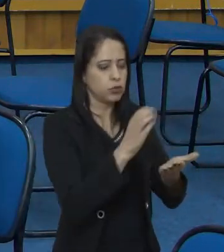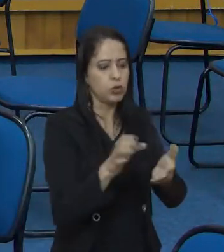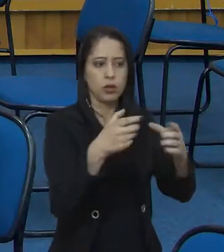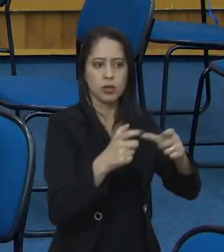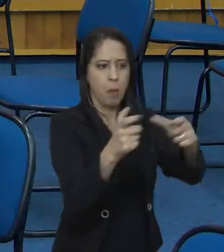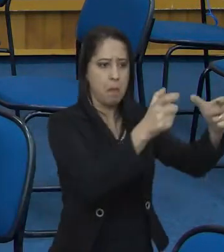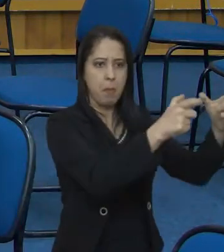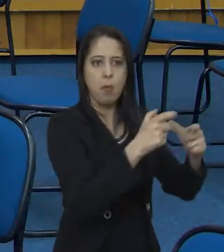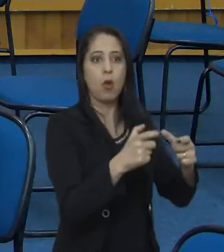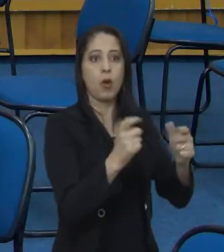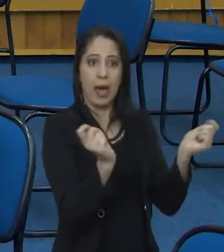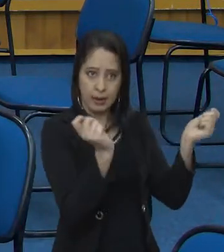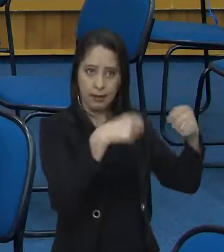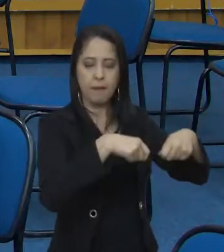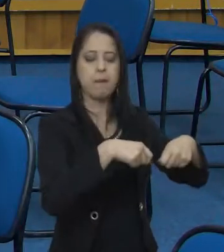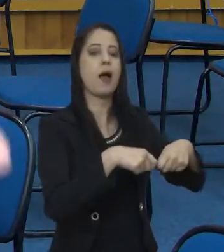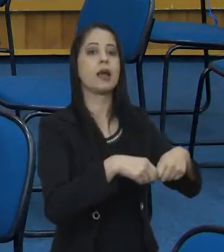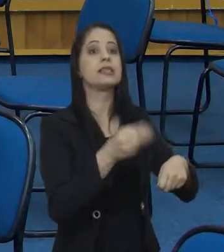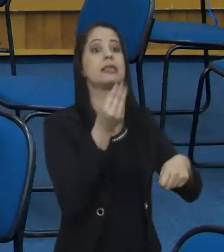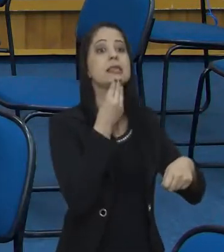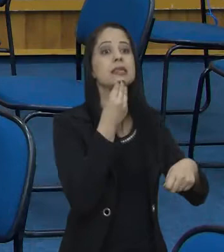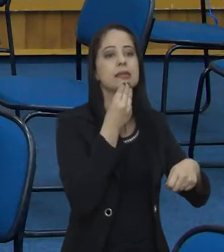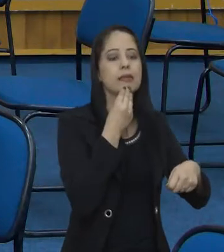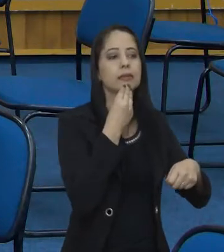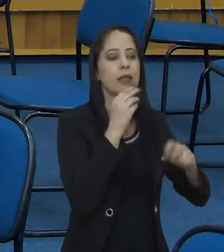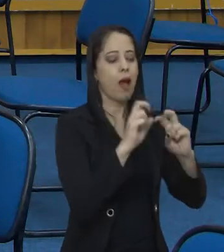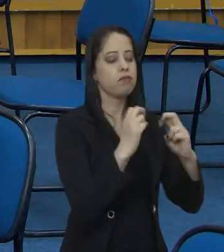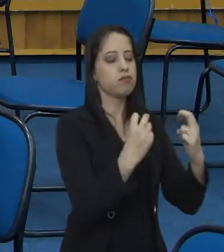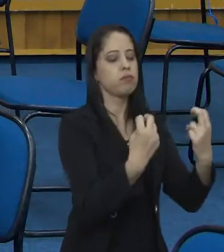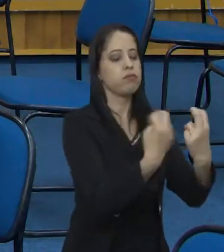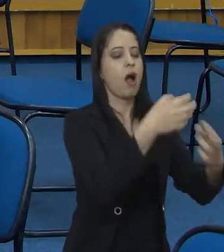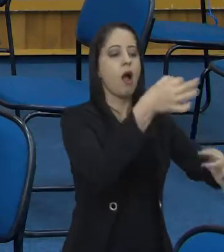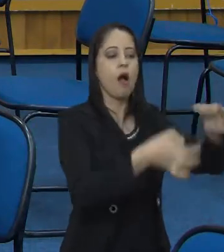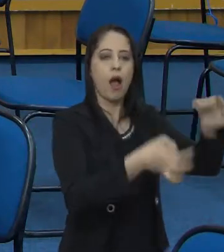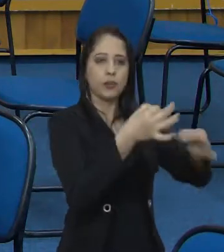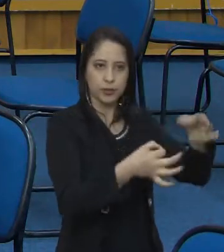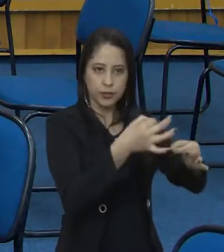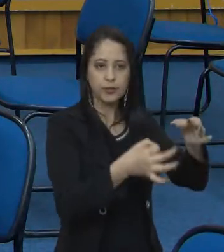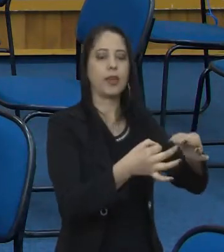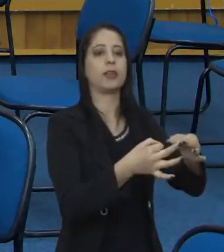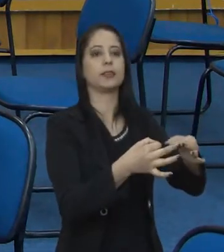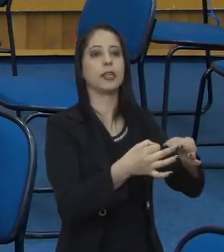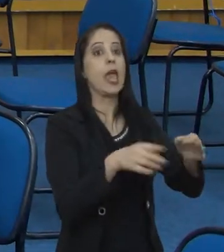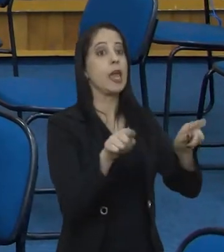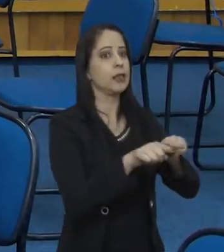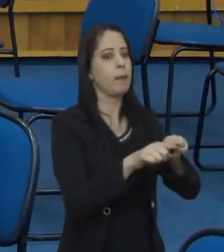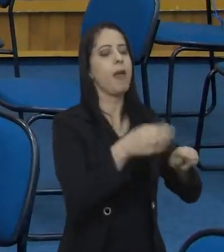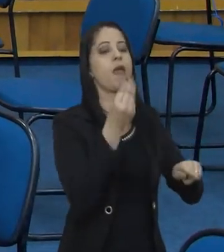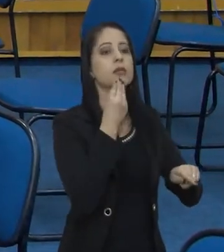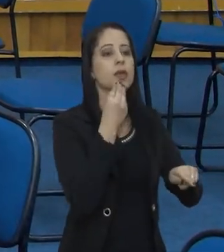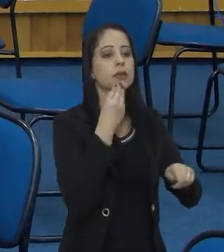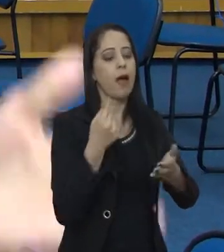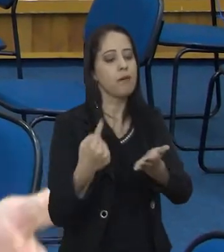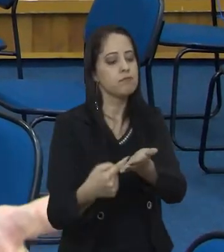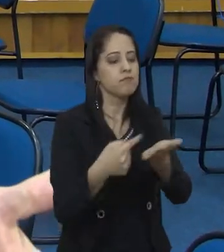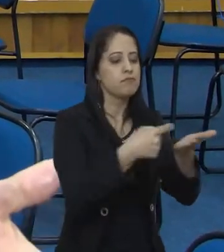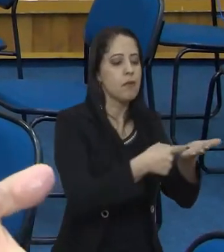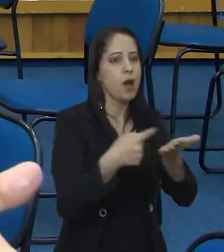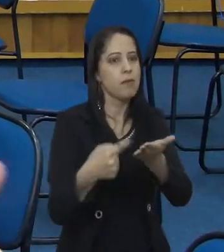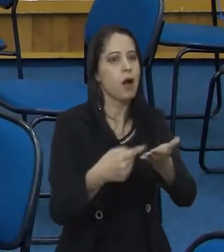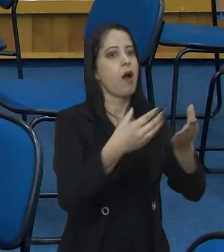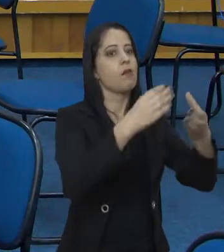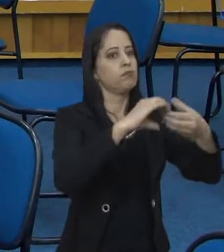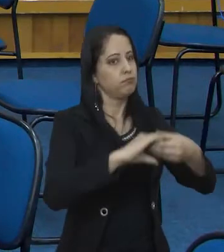setores competentes para isso e tentar um audiência para ver se conseguem uma composição e assim